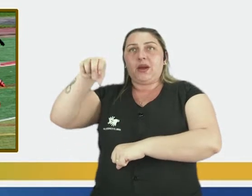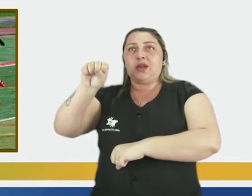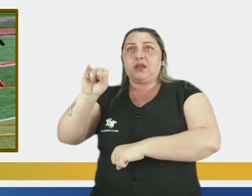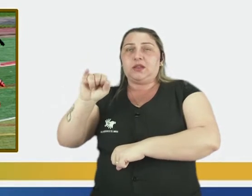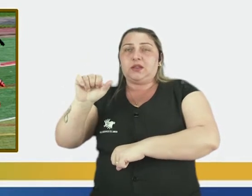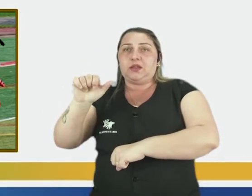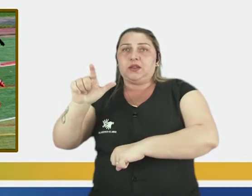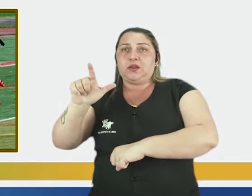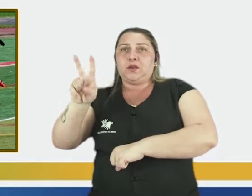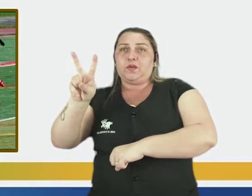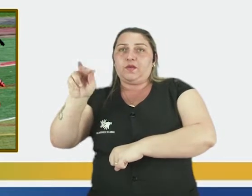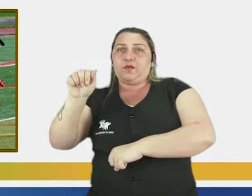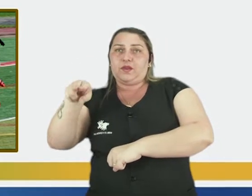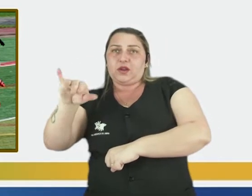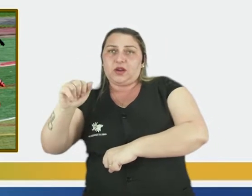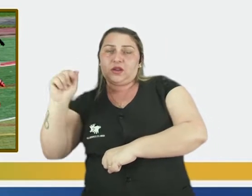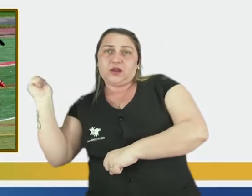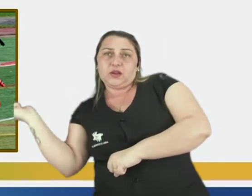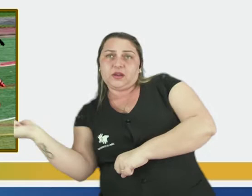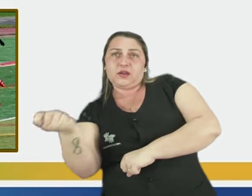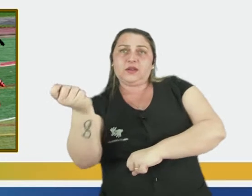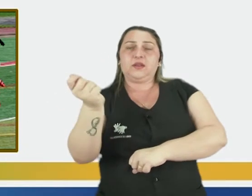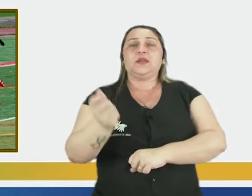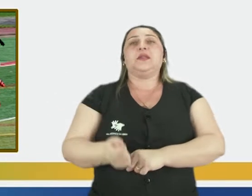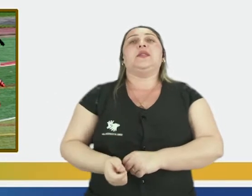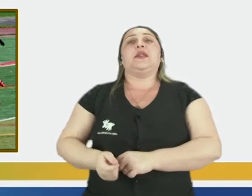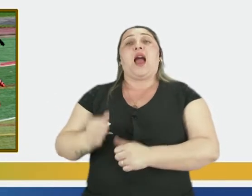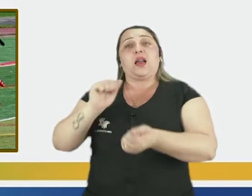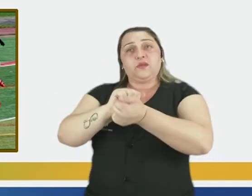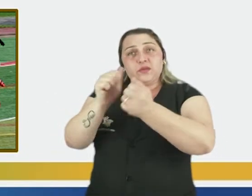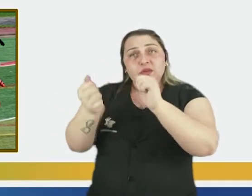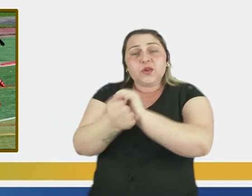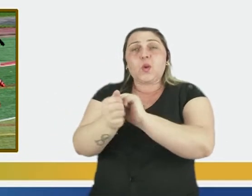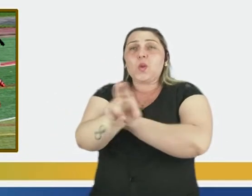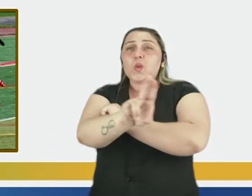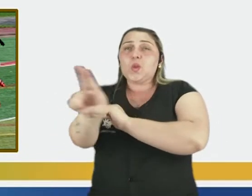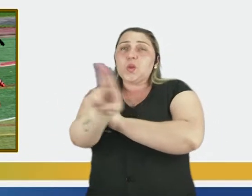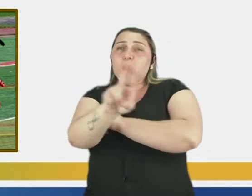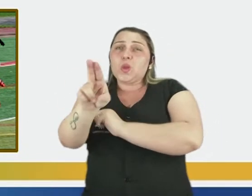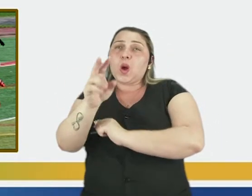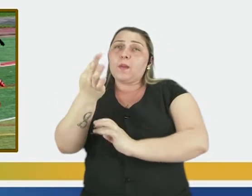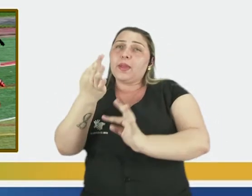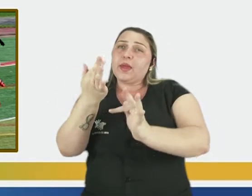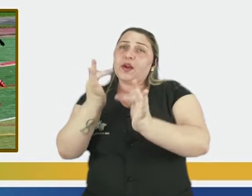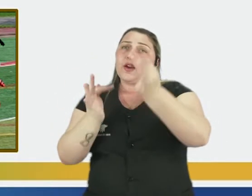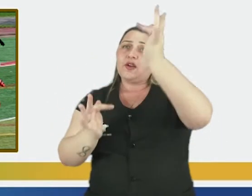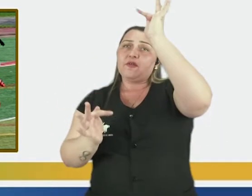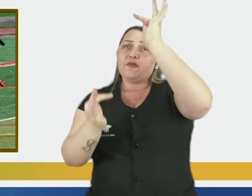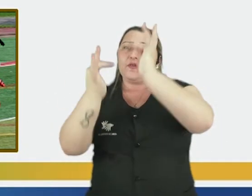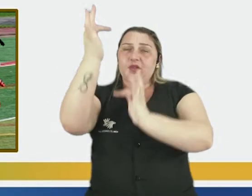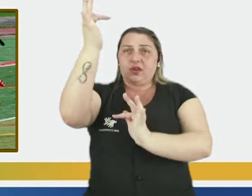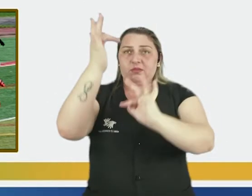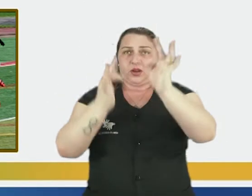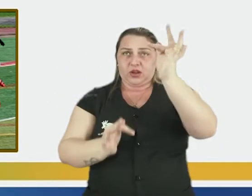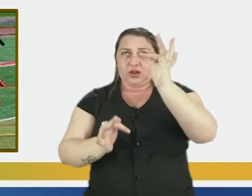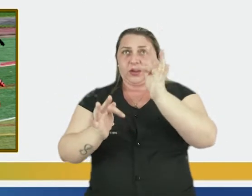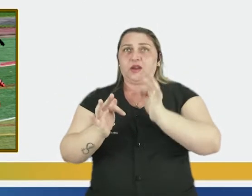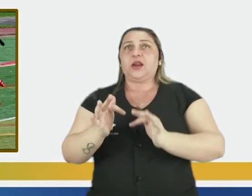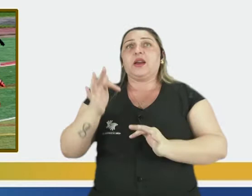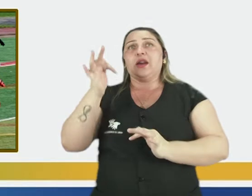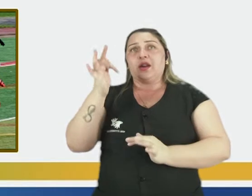uma fábrica, lançando-a entre eles. Associa-se o nome dessa fábrica por ser